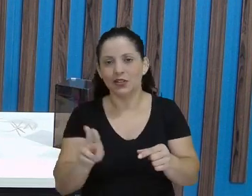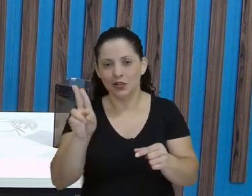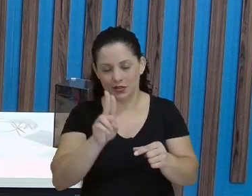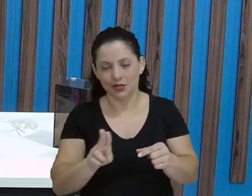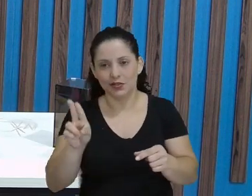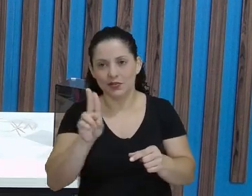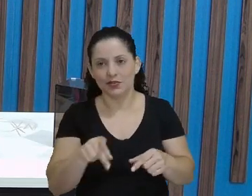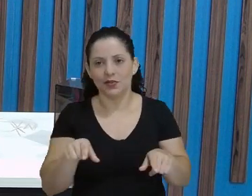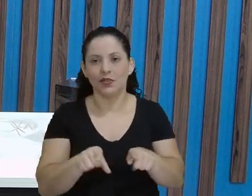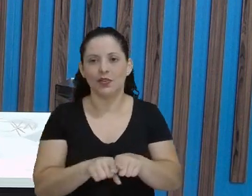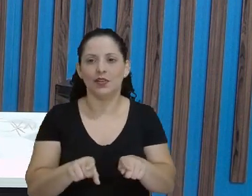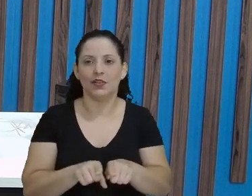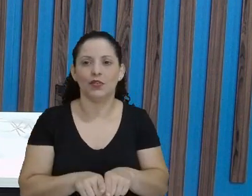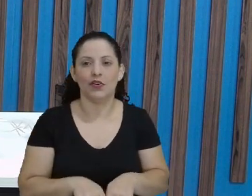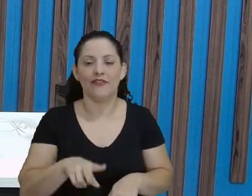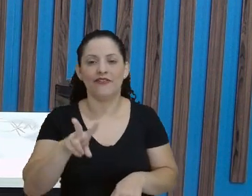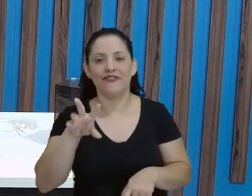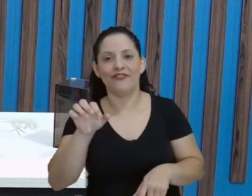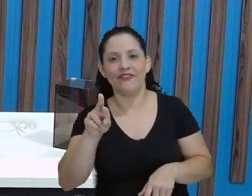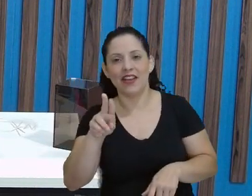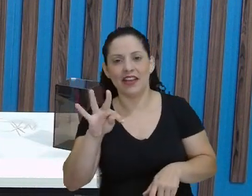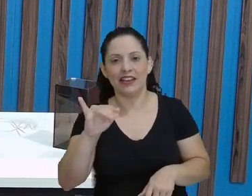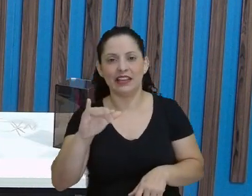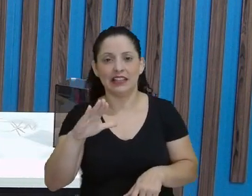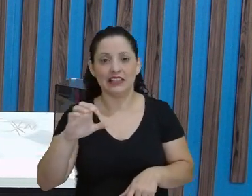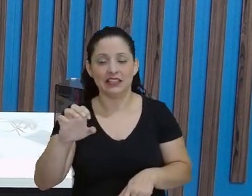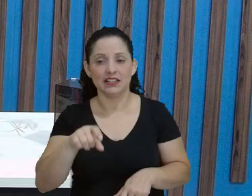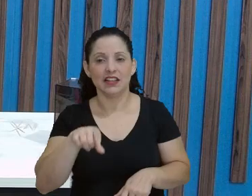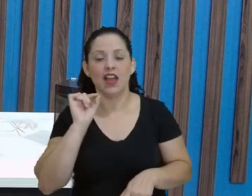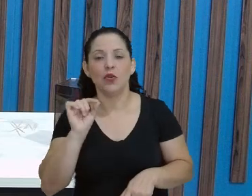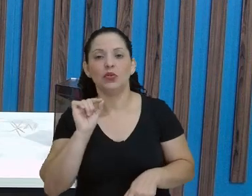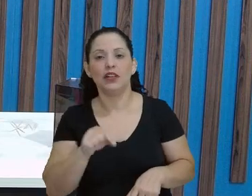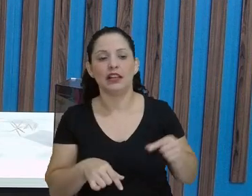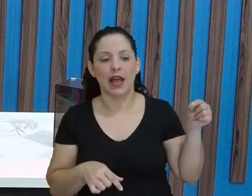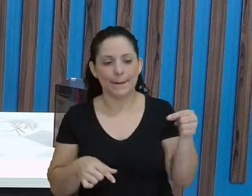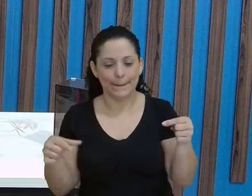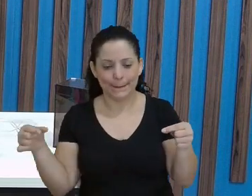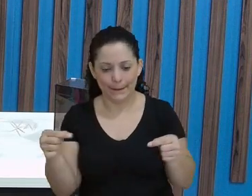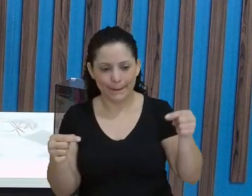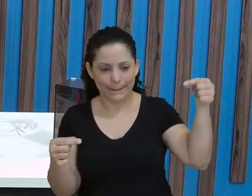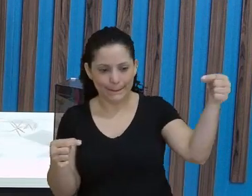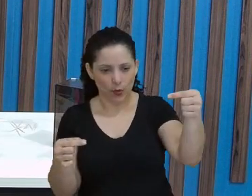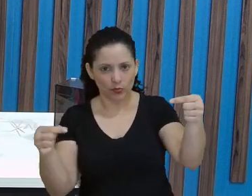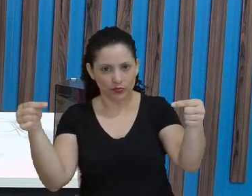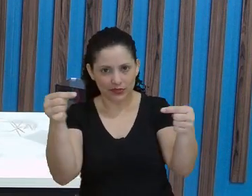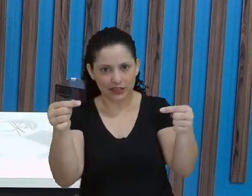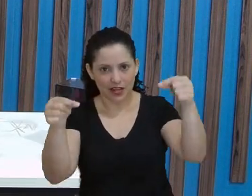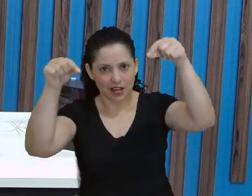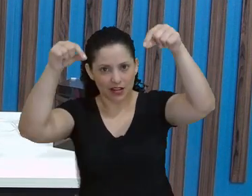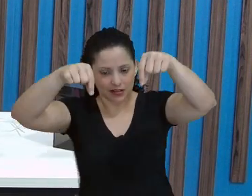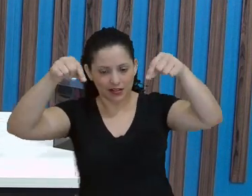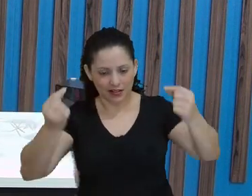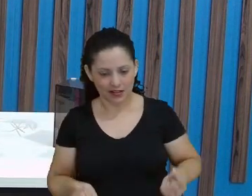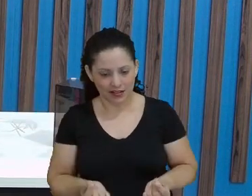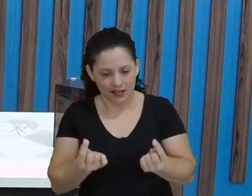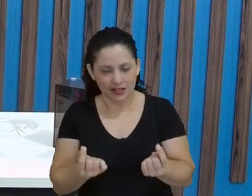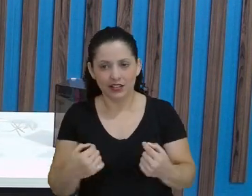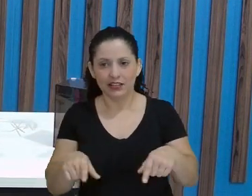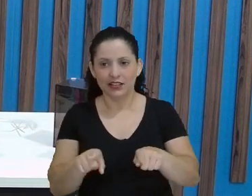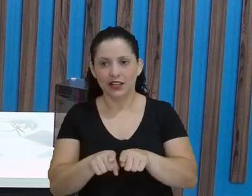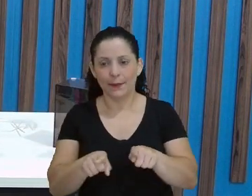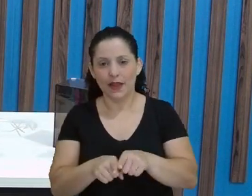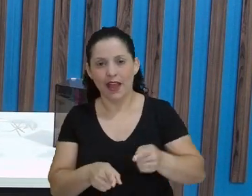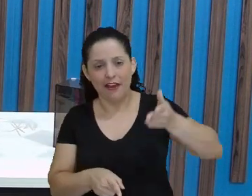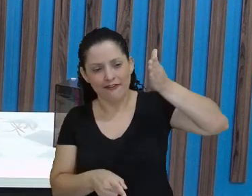sólido. O vértice, que é cada pontinha dessa do sólido. E a face, que é